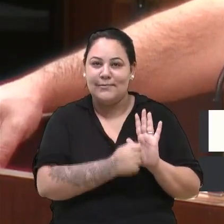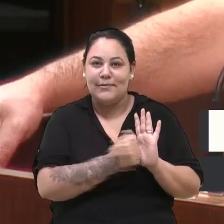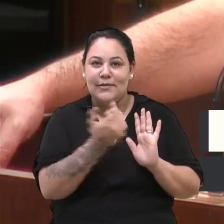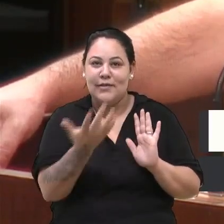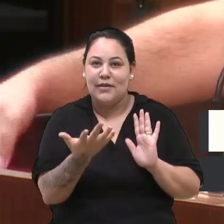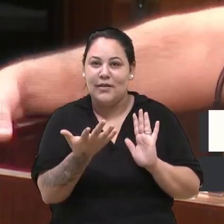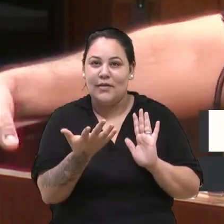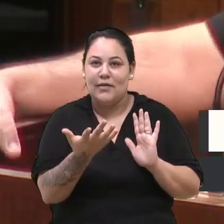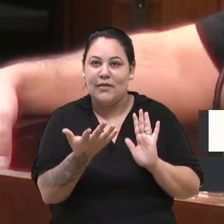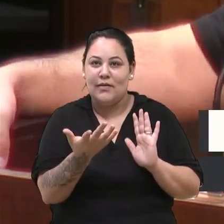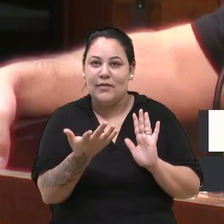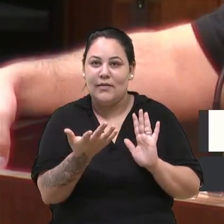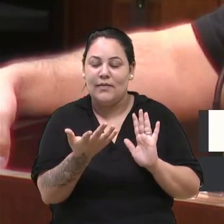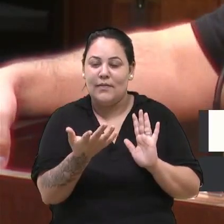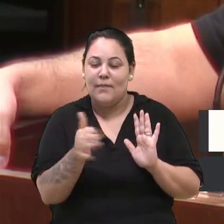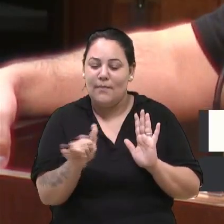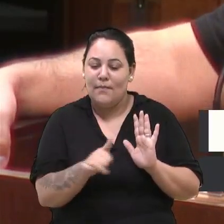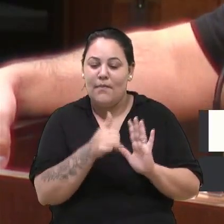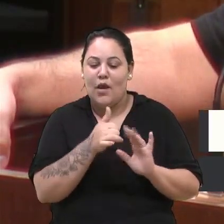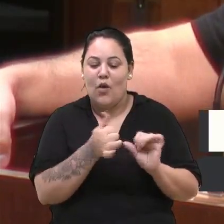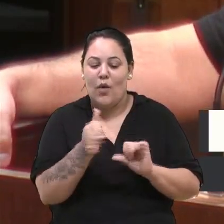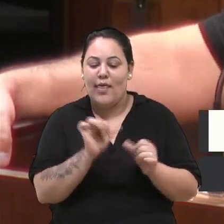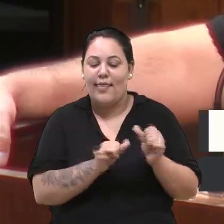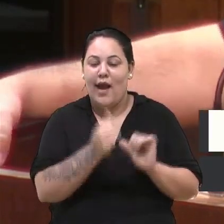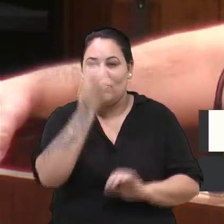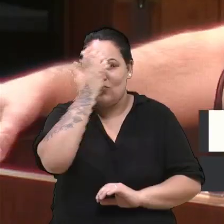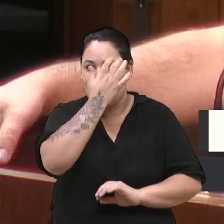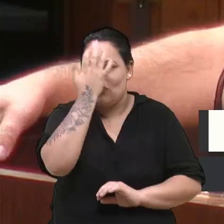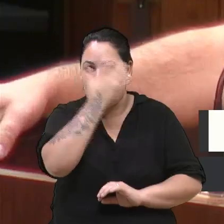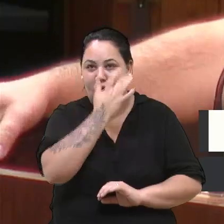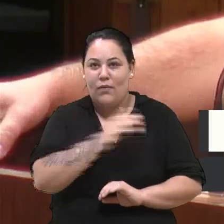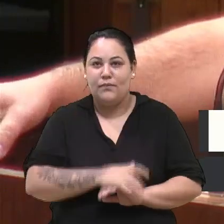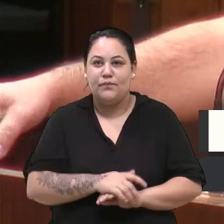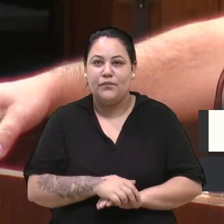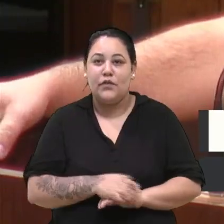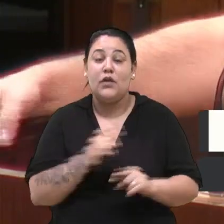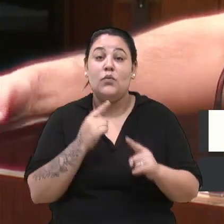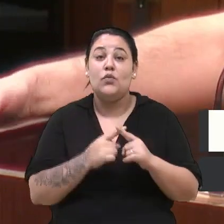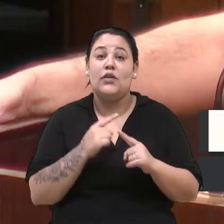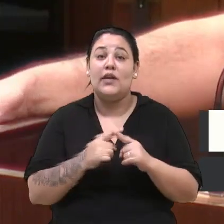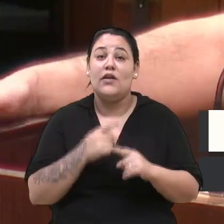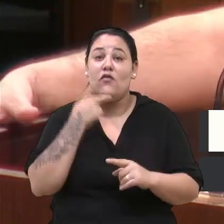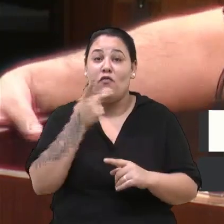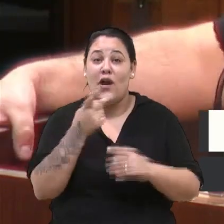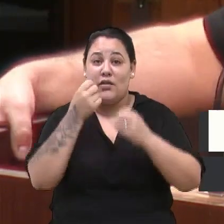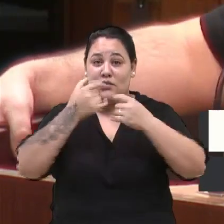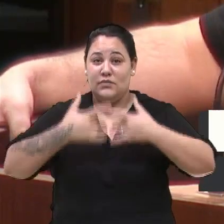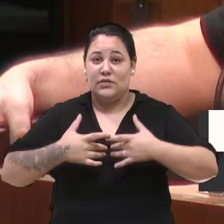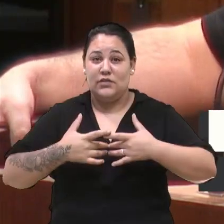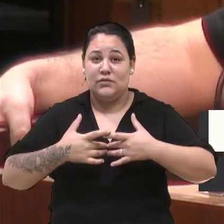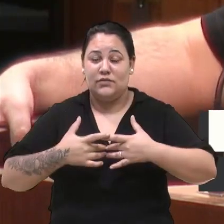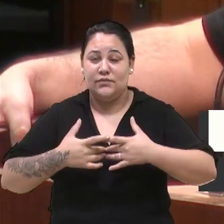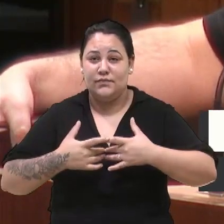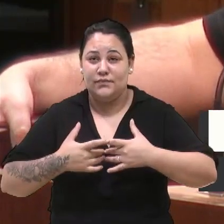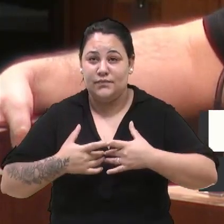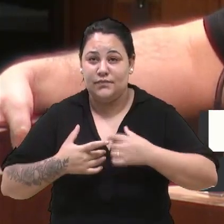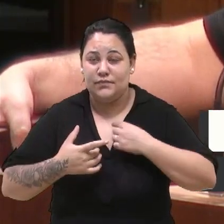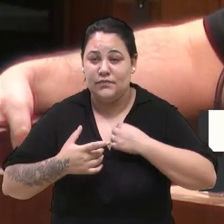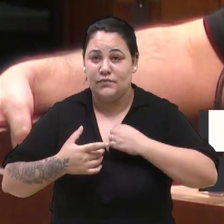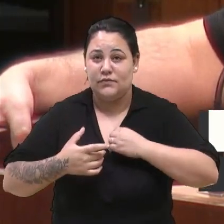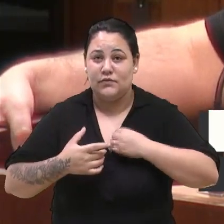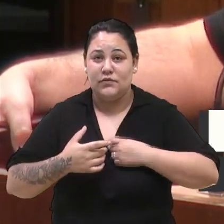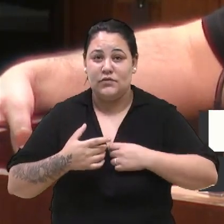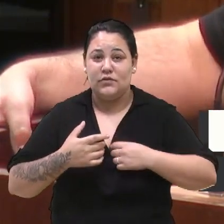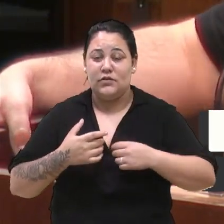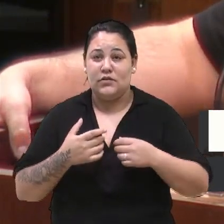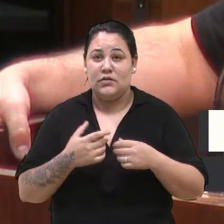Adiló. E por que eu digo isso, colegas? Se a gente pegar esse projeto que nós lemos em primeira discussão agora